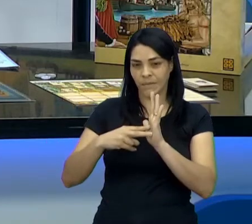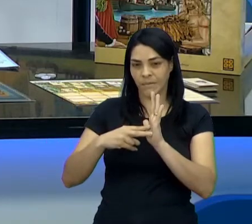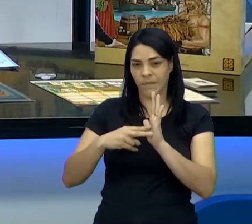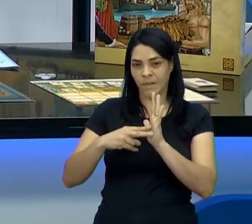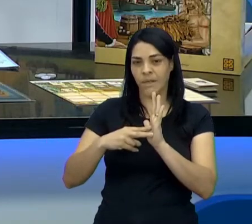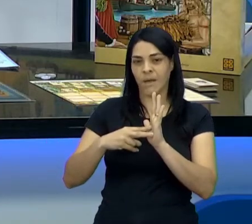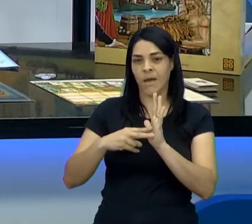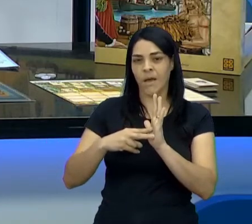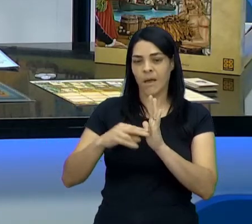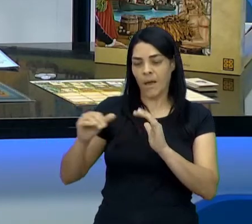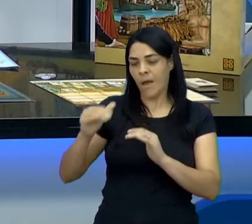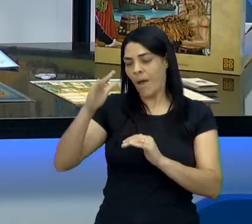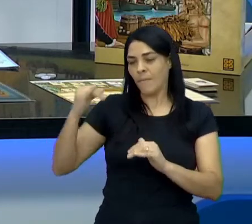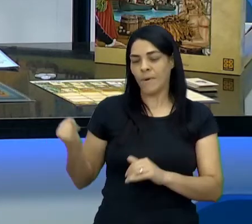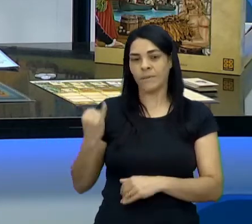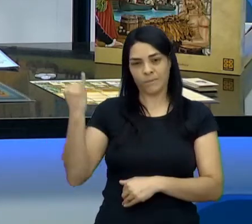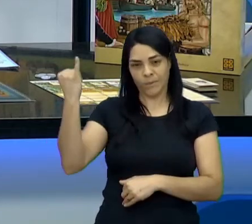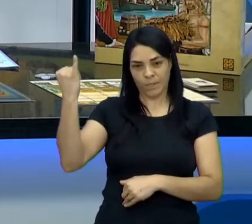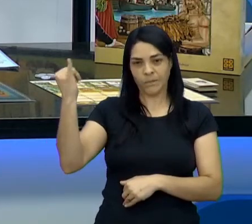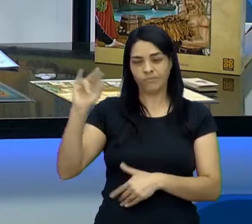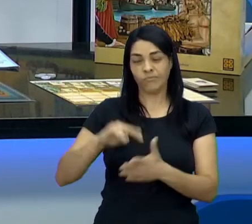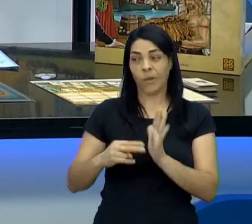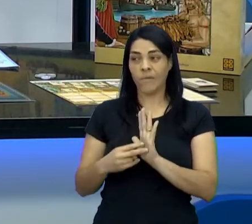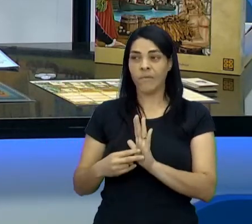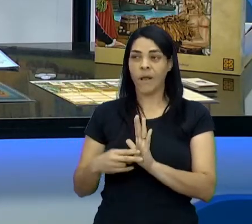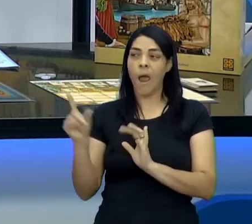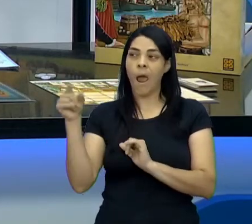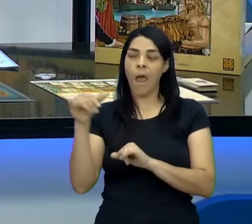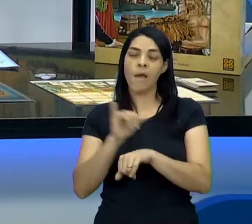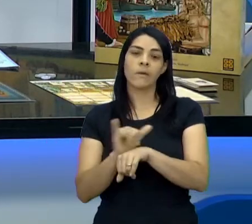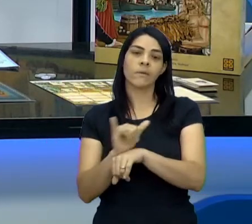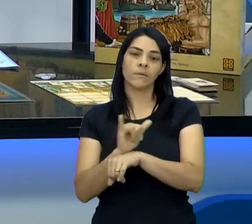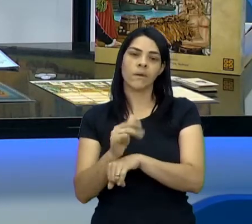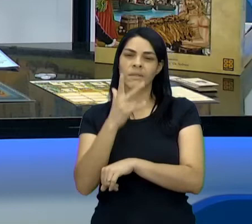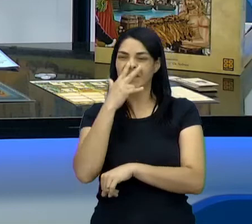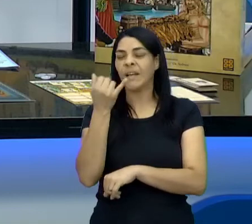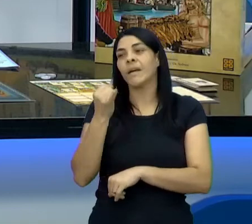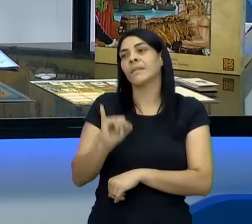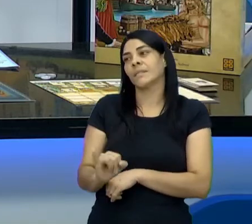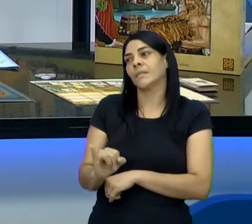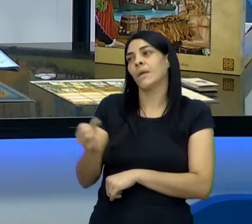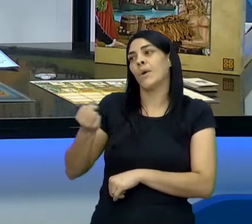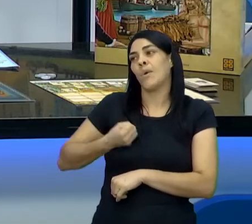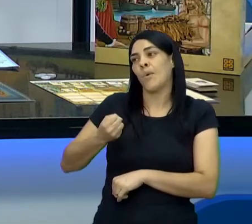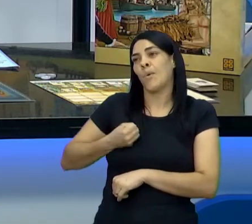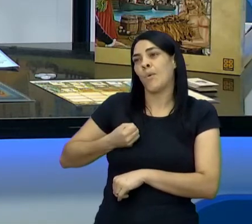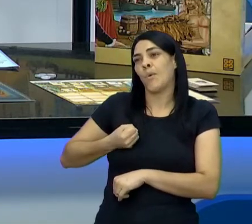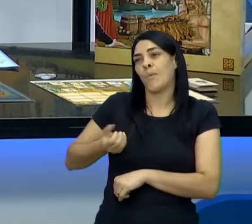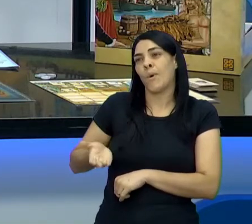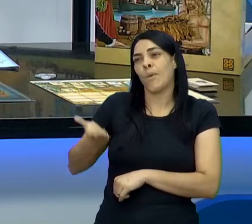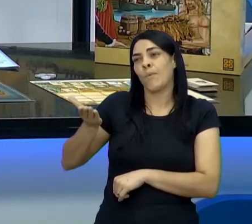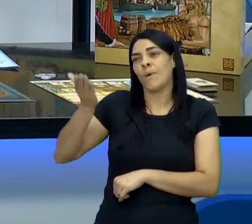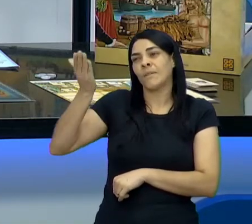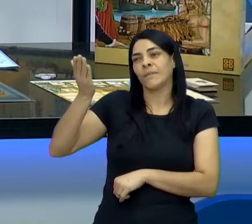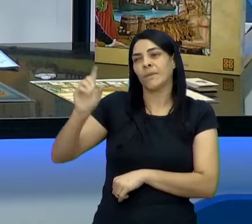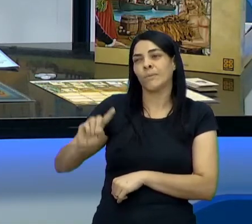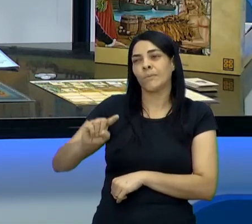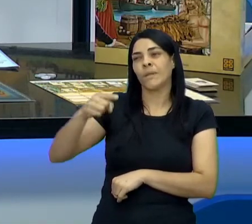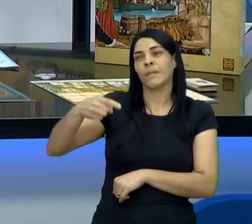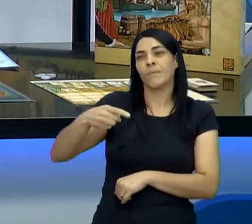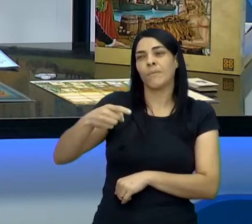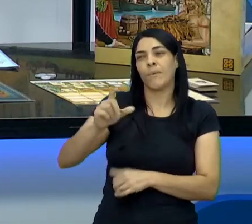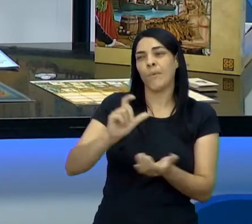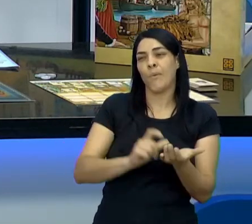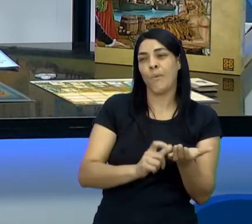isso cria uma questão estratégica. Será que eu pego a peça mais valiosa agora para pegar depois uma peça por último? Ou será